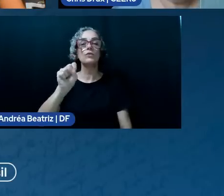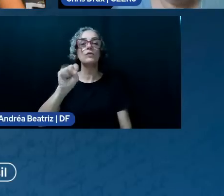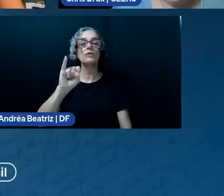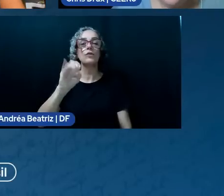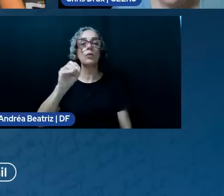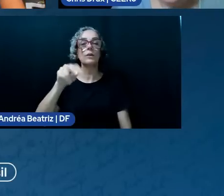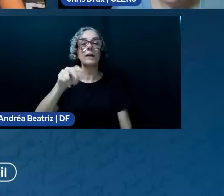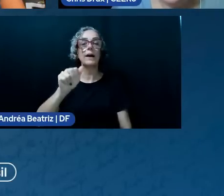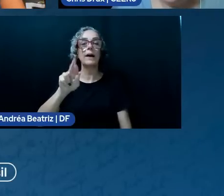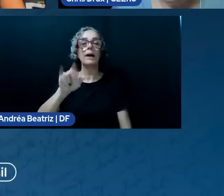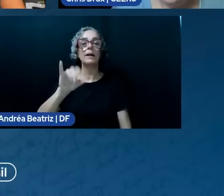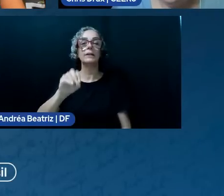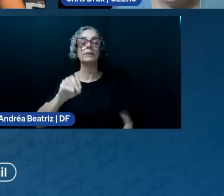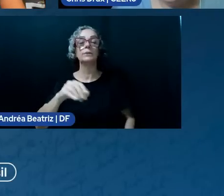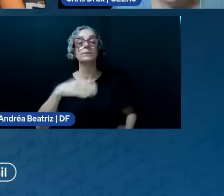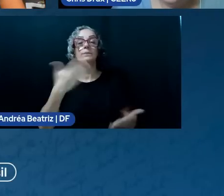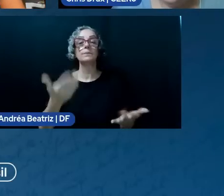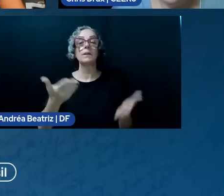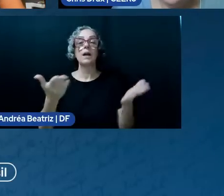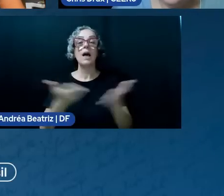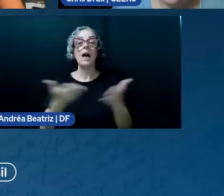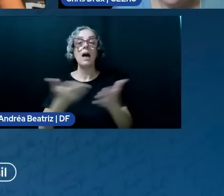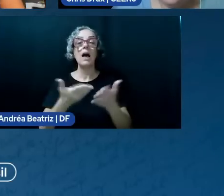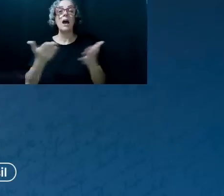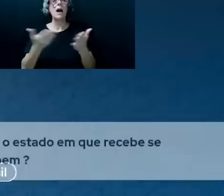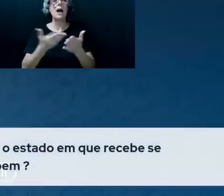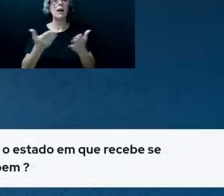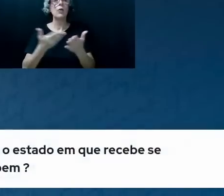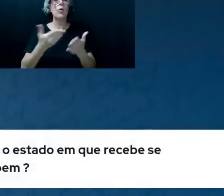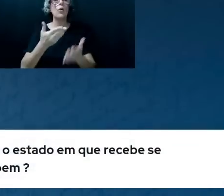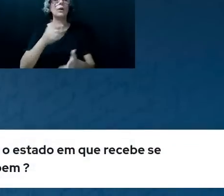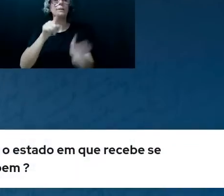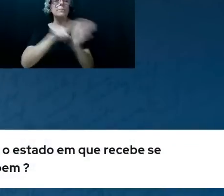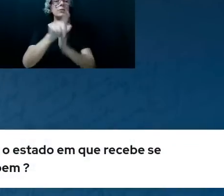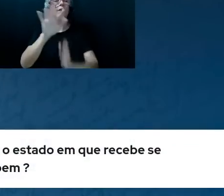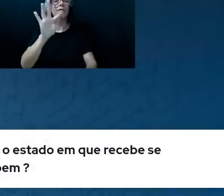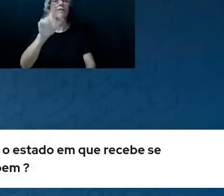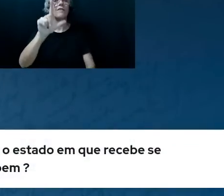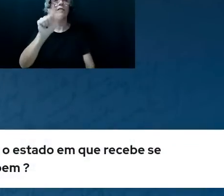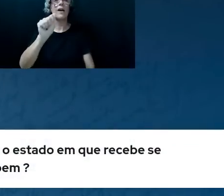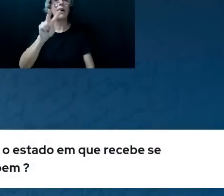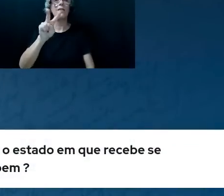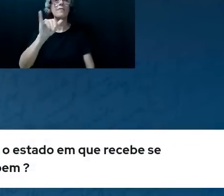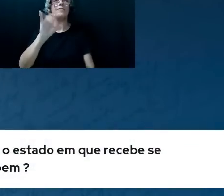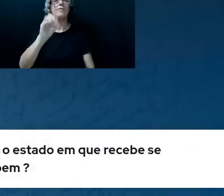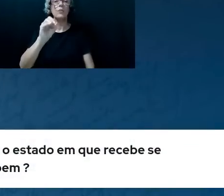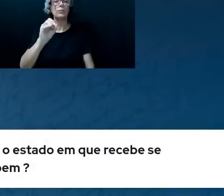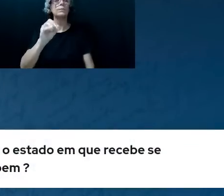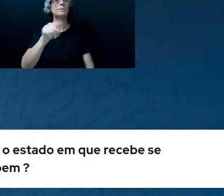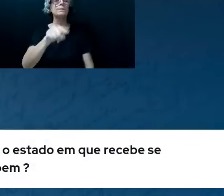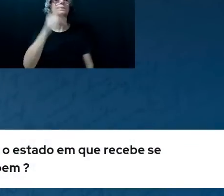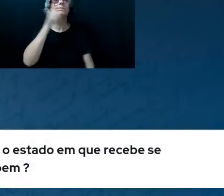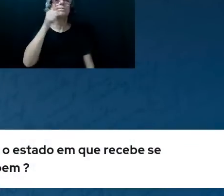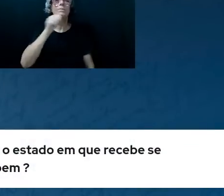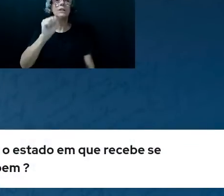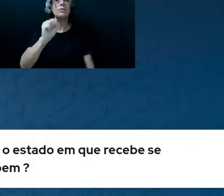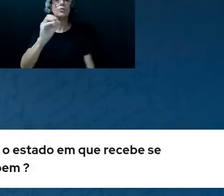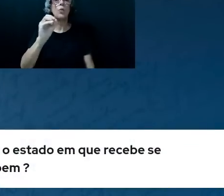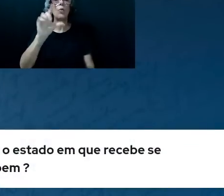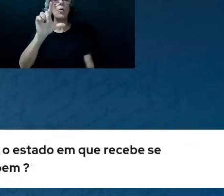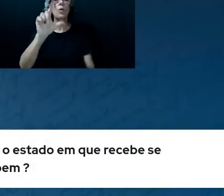Ferreira, tá? Da Solange, isso, Flávia. Solange coloca aqui para a gente uma pergunta sobre o estado, né,